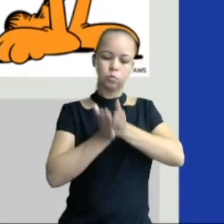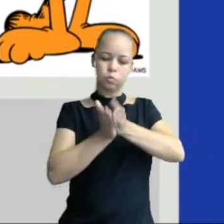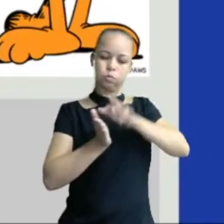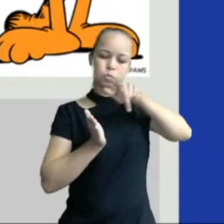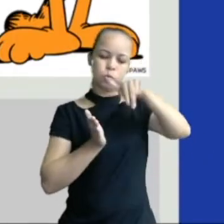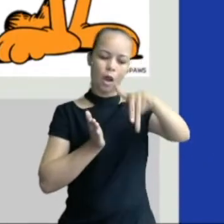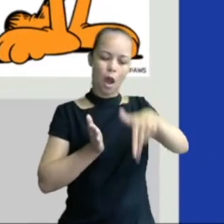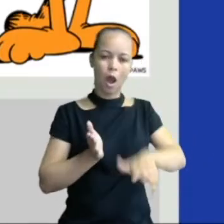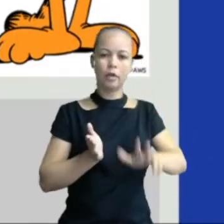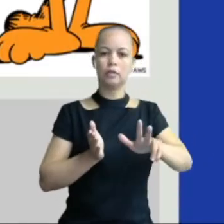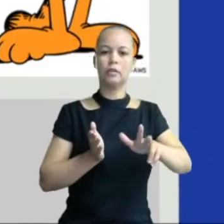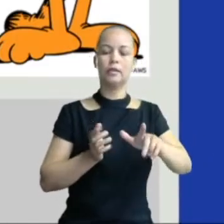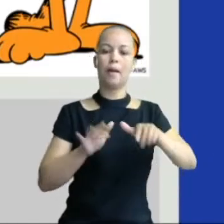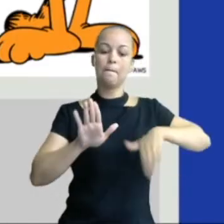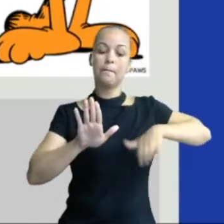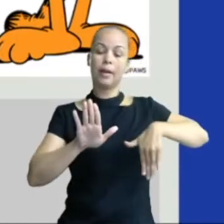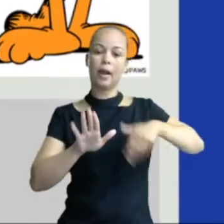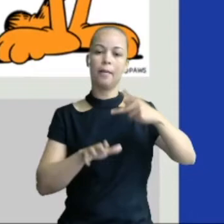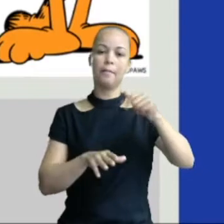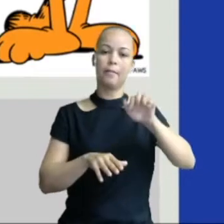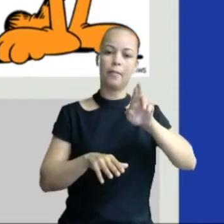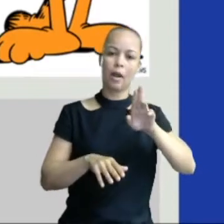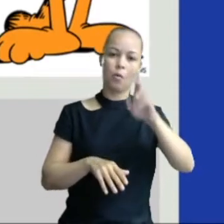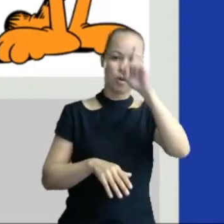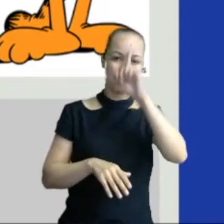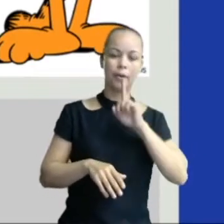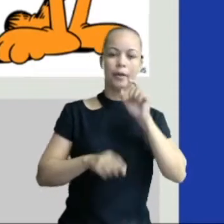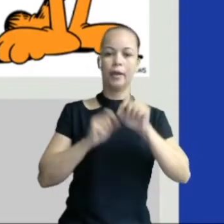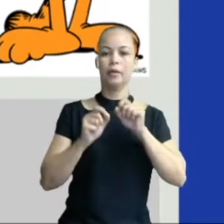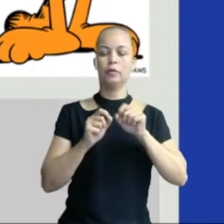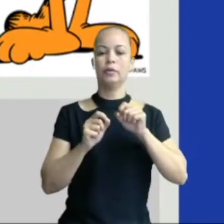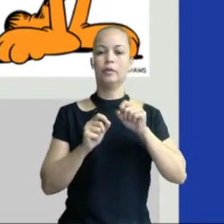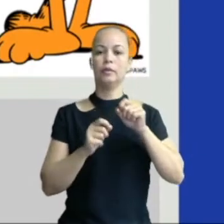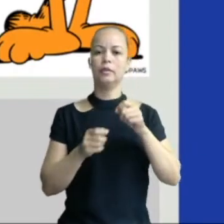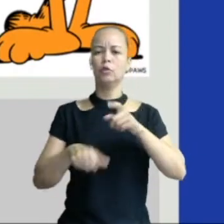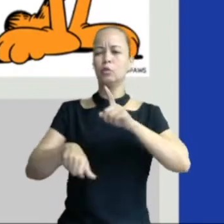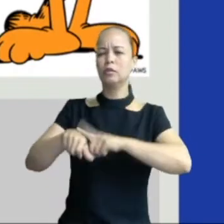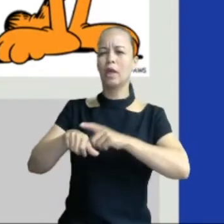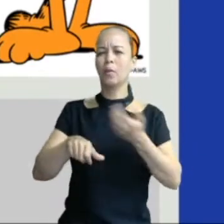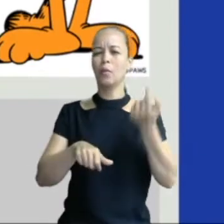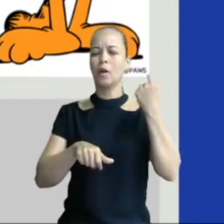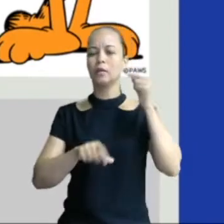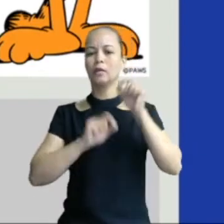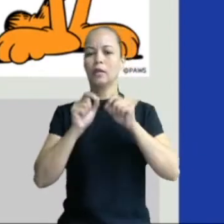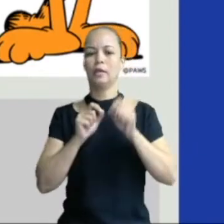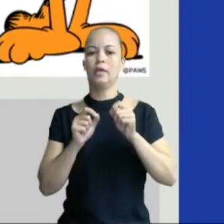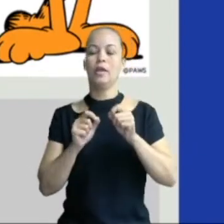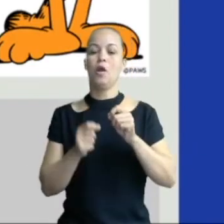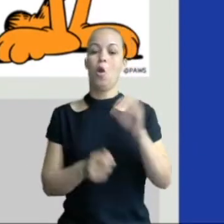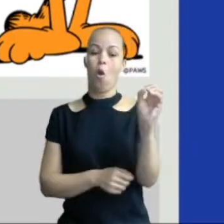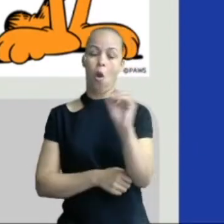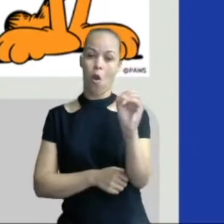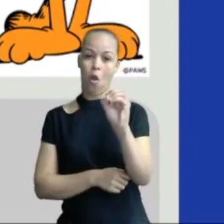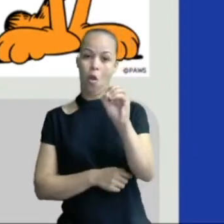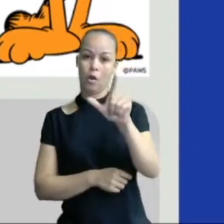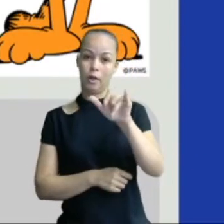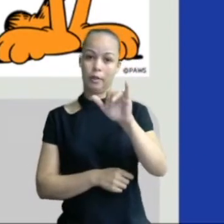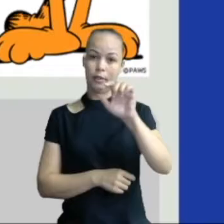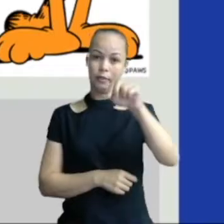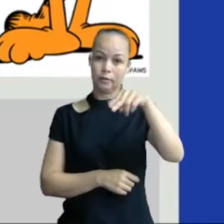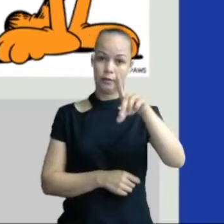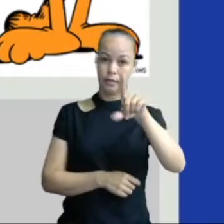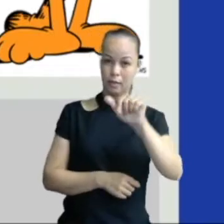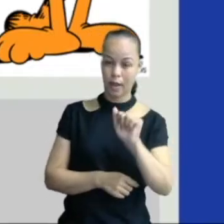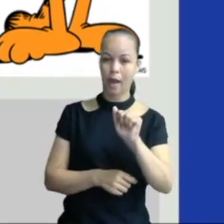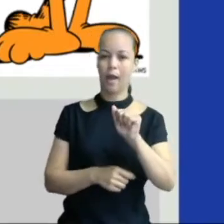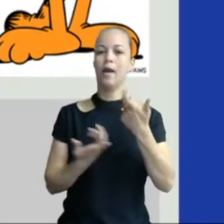tomaram Olinda. Na época, Olinda era a capital de Pernambuco. Lembra quando eu disse que Holanda se revoltou lá com Portugal porque se juntou